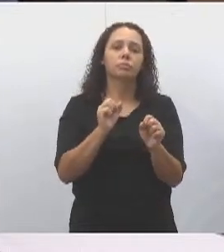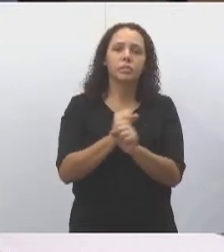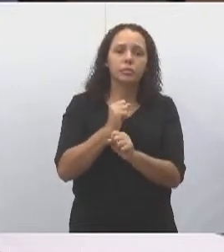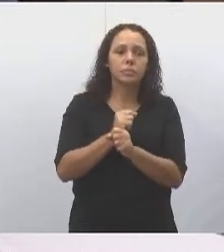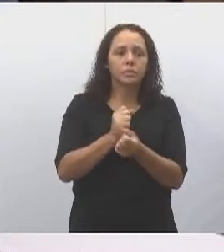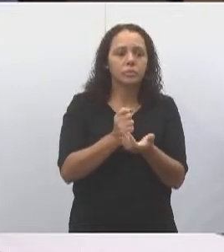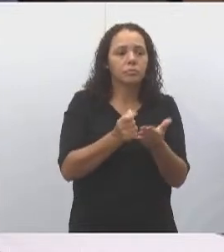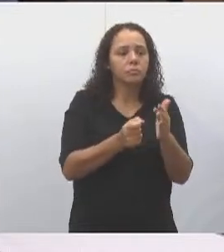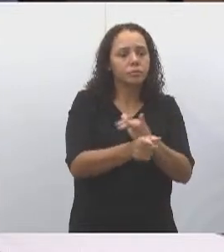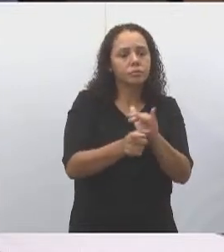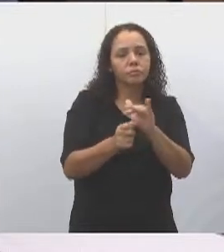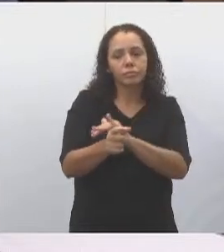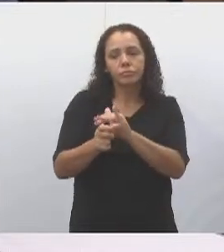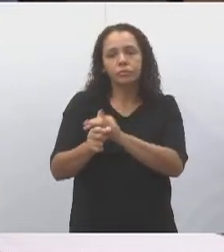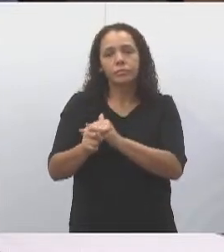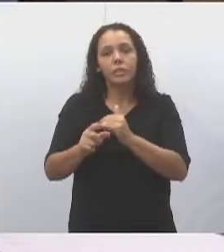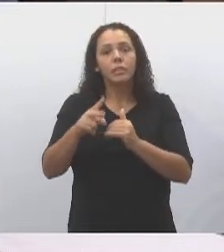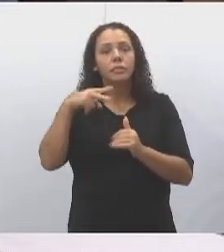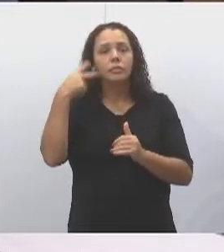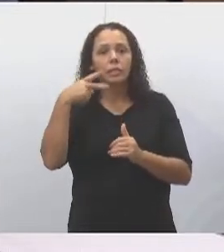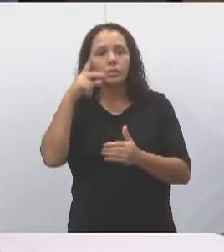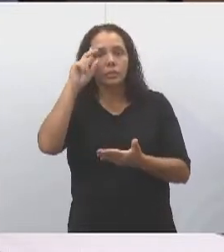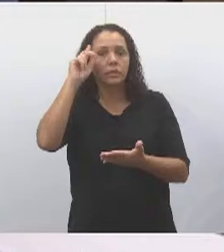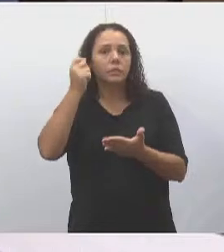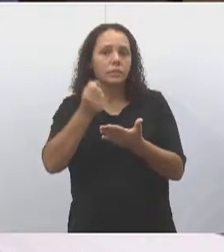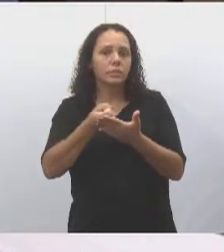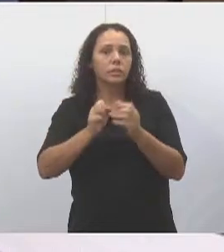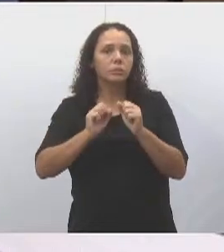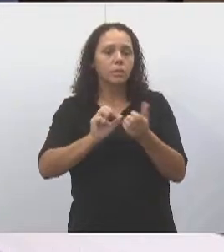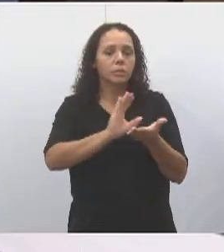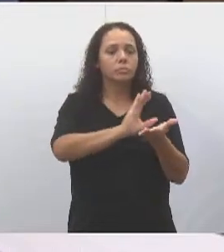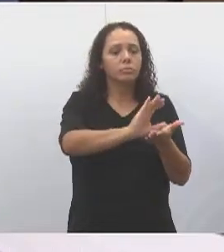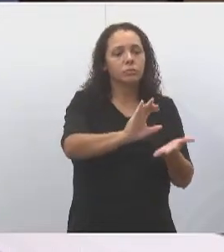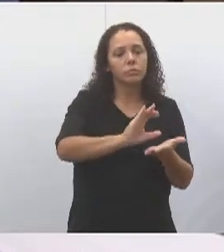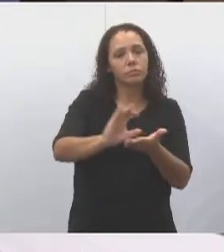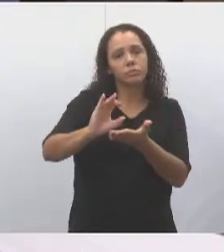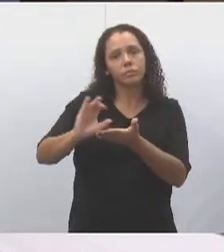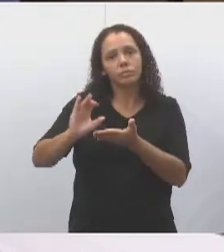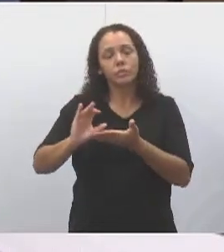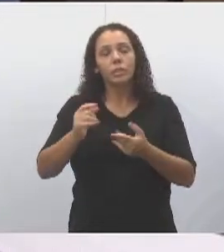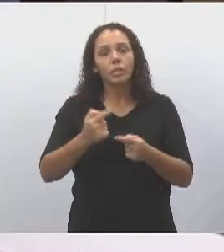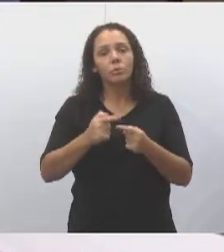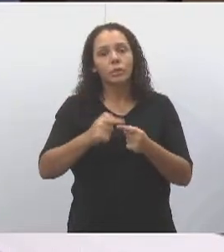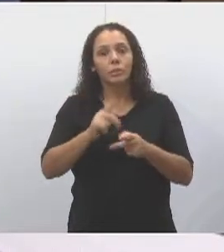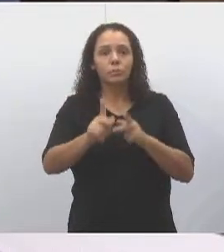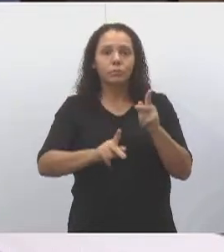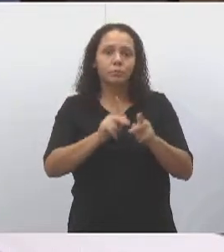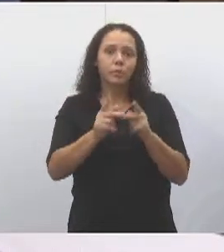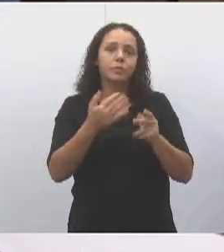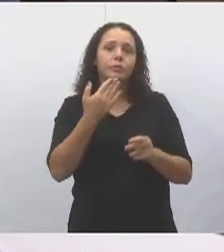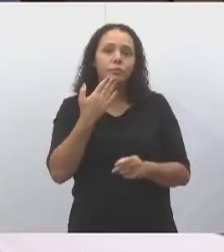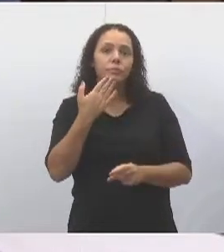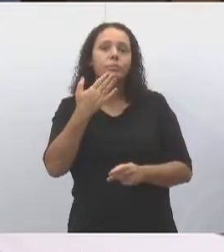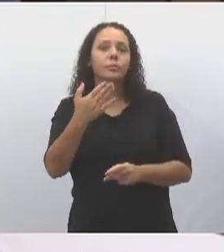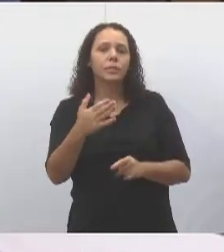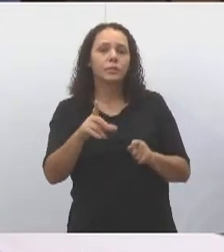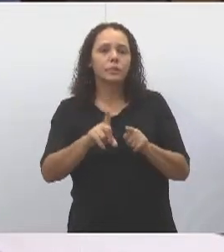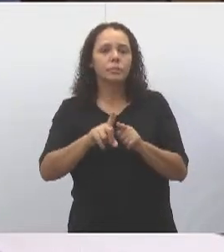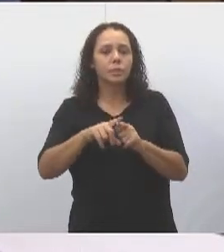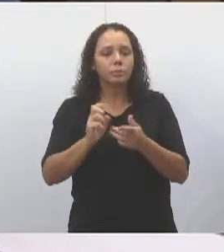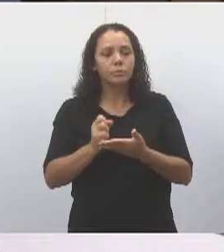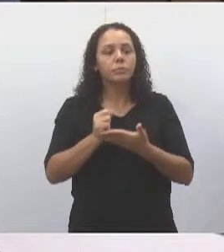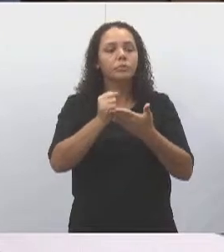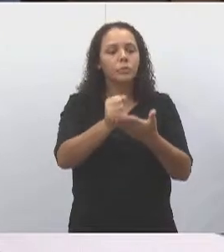para onde o vereador achar e onde também recebeu o pedido, porque todos nós recebemos pedidos da população para fazer